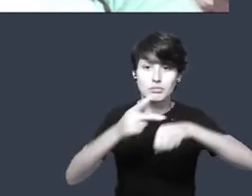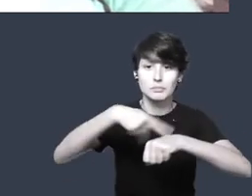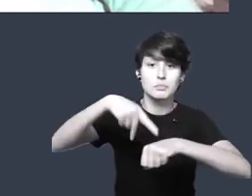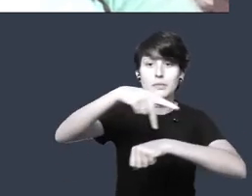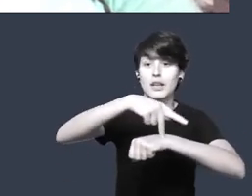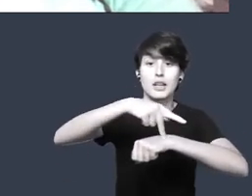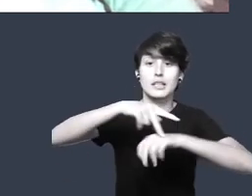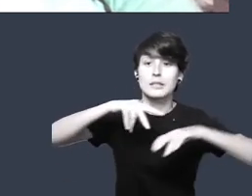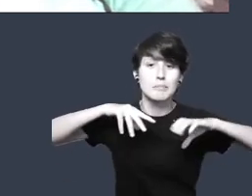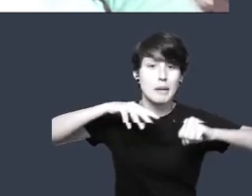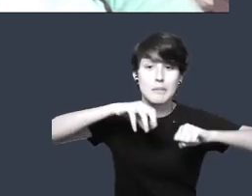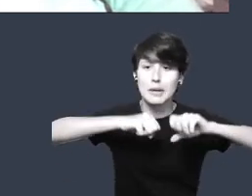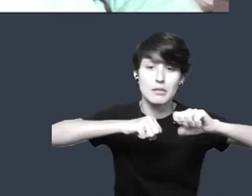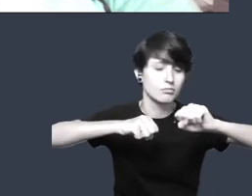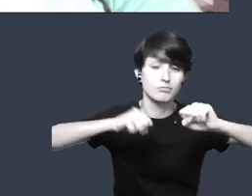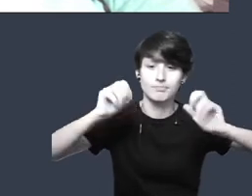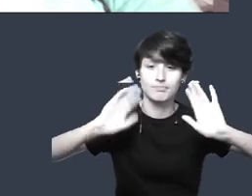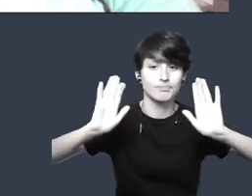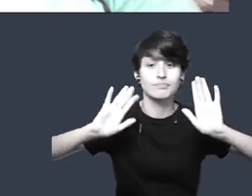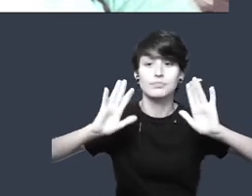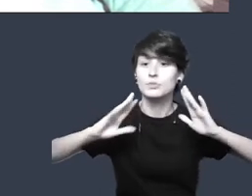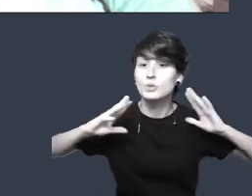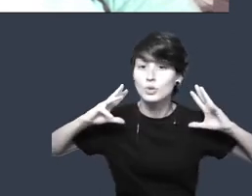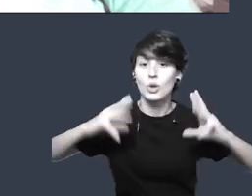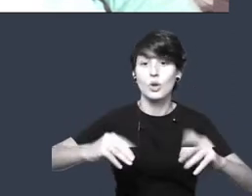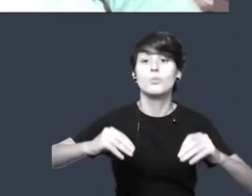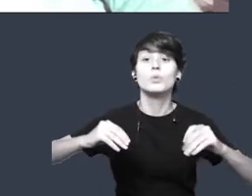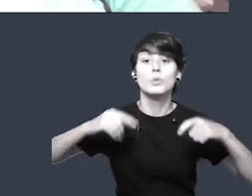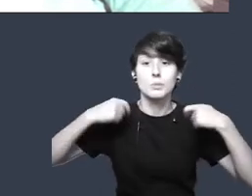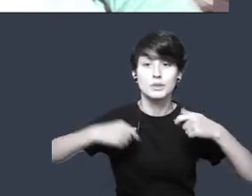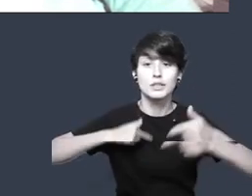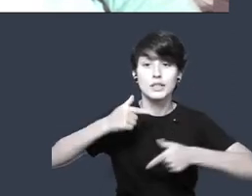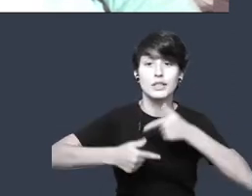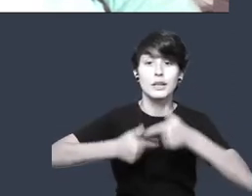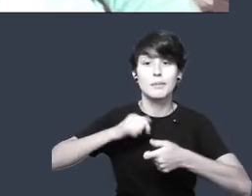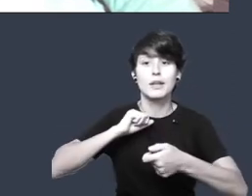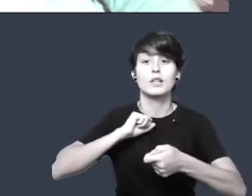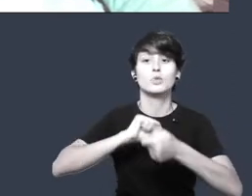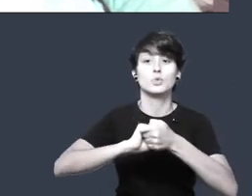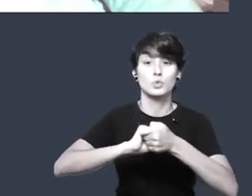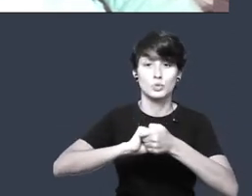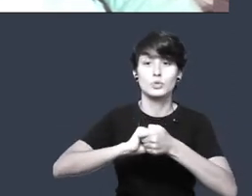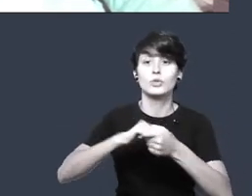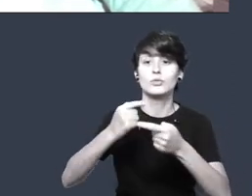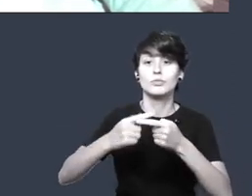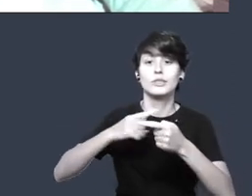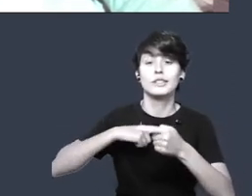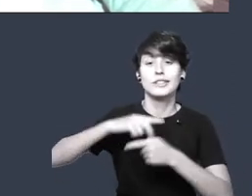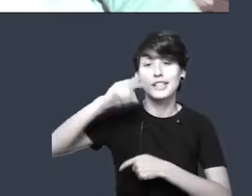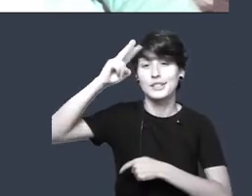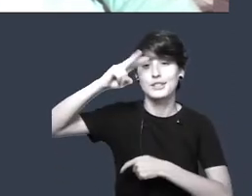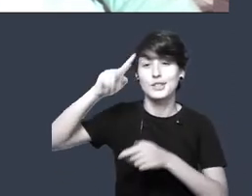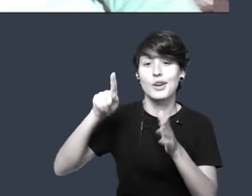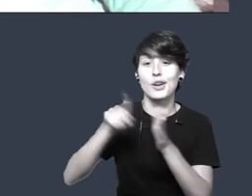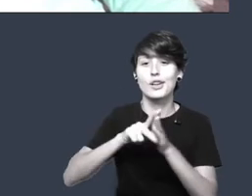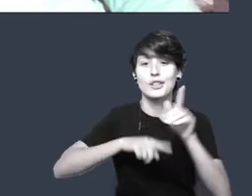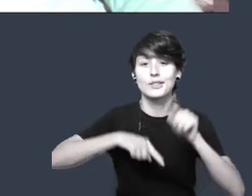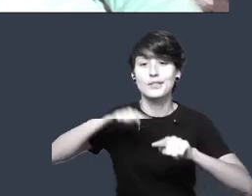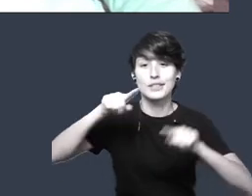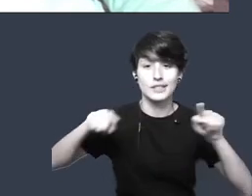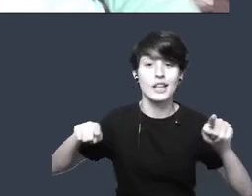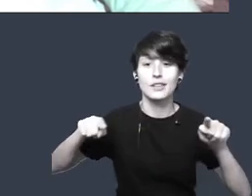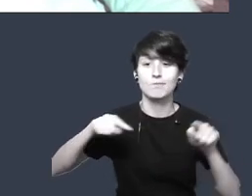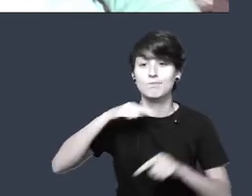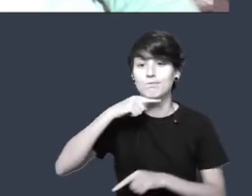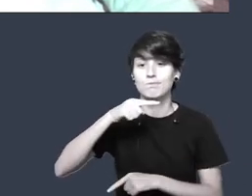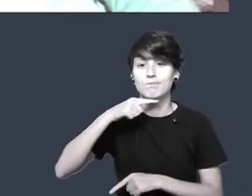dominar tudo. Tem que todo mundo trabalhar junto, até porque, né, tem toda a história da diversidade, né? Não adianta ficar